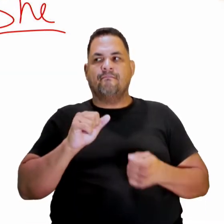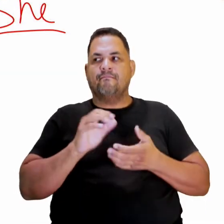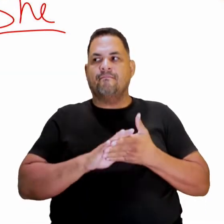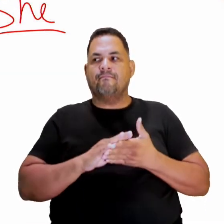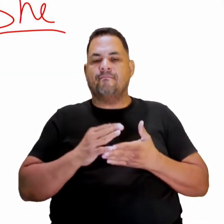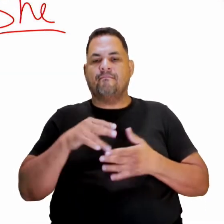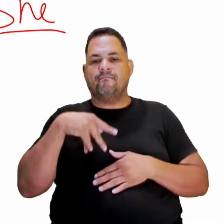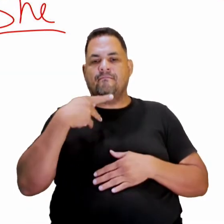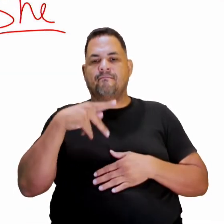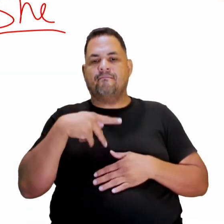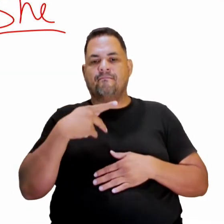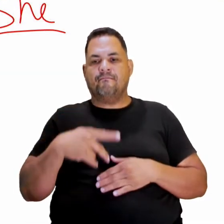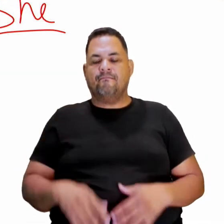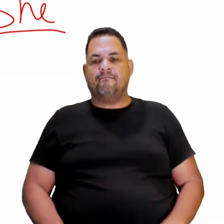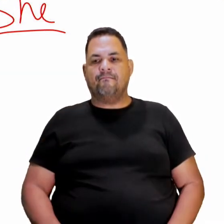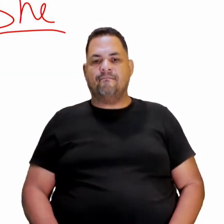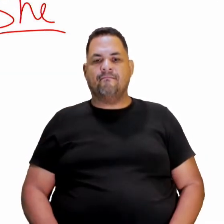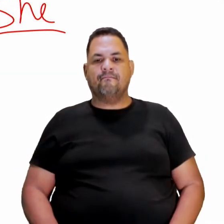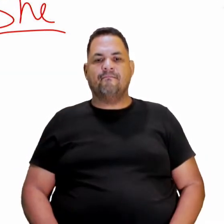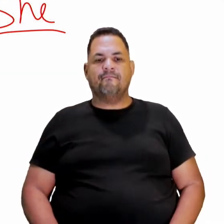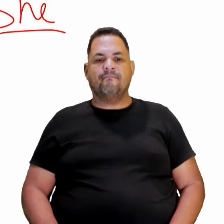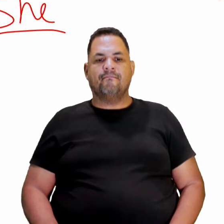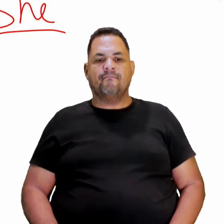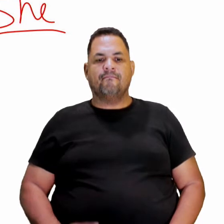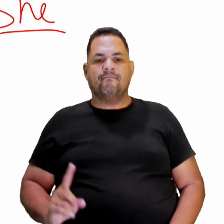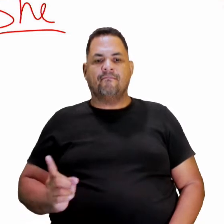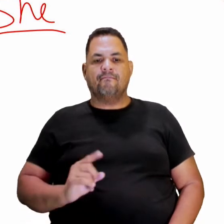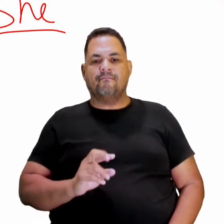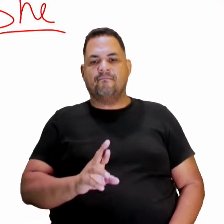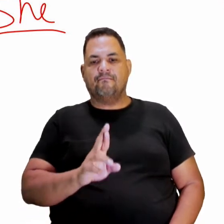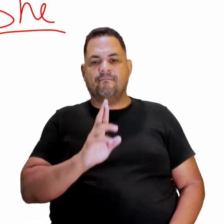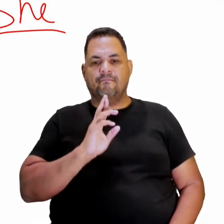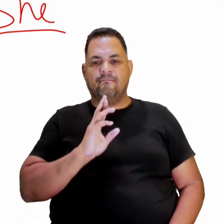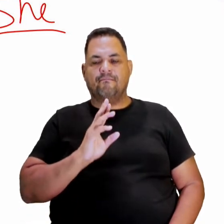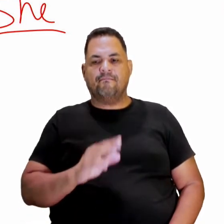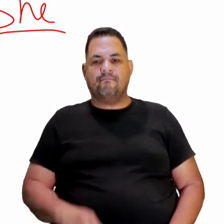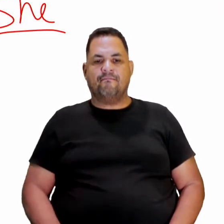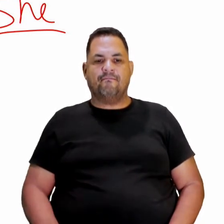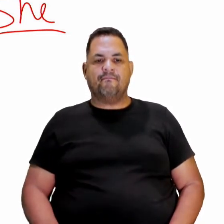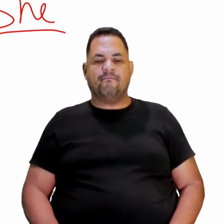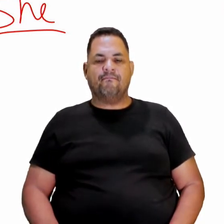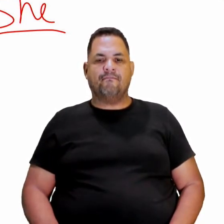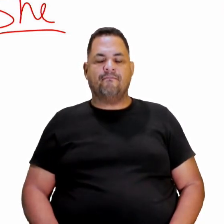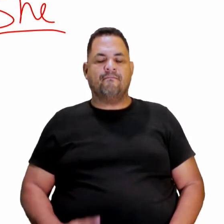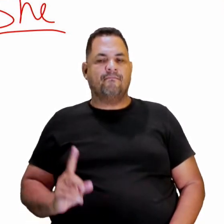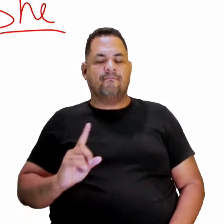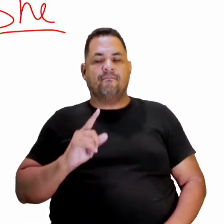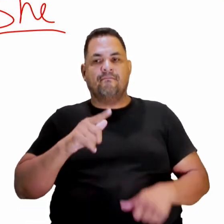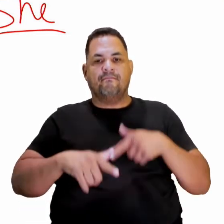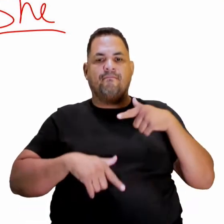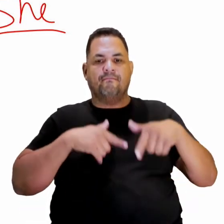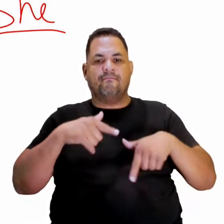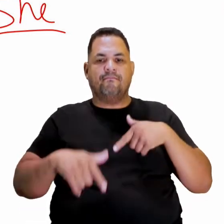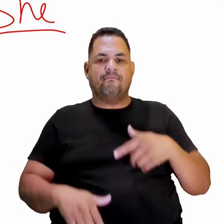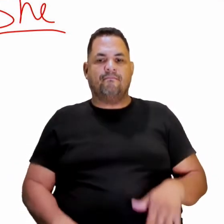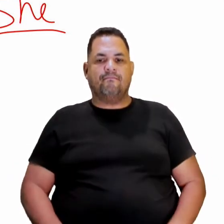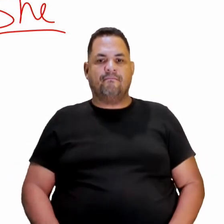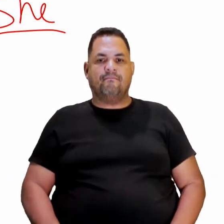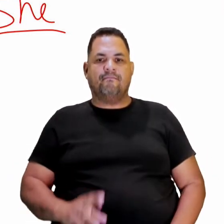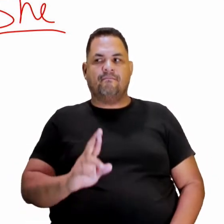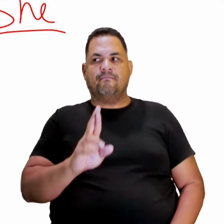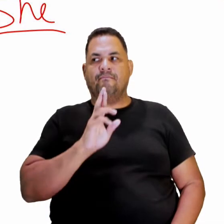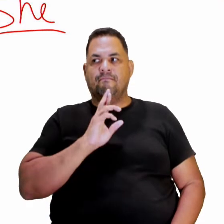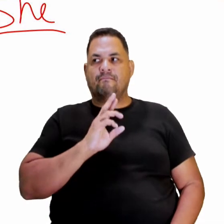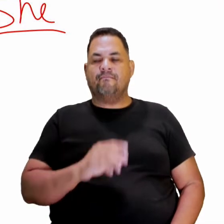falar no, I didn't work, não é uma resposta curta. Aí vai ser não, eu não trabalhei. Então, só